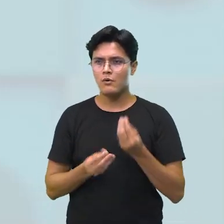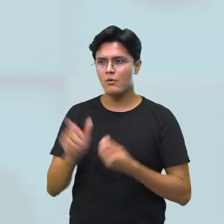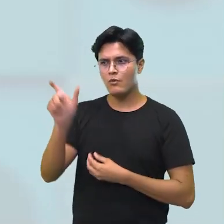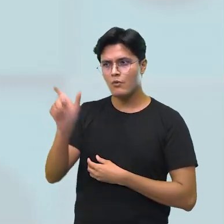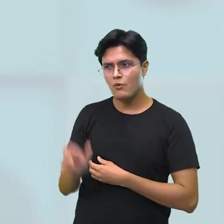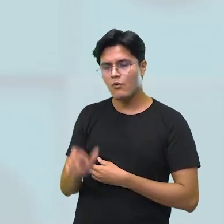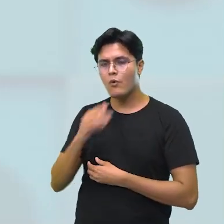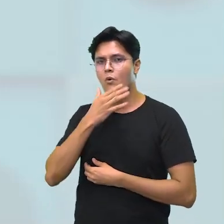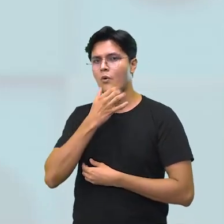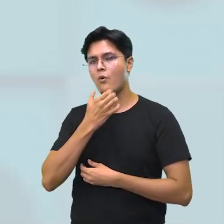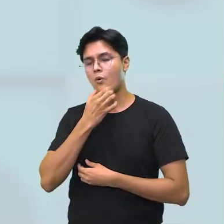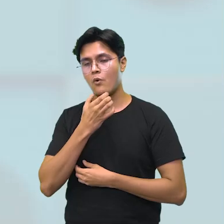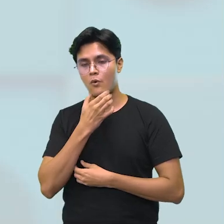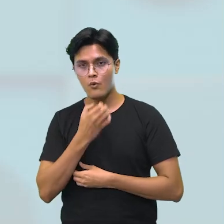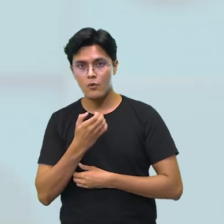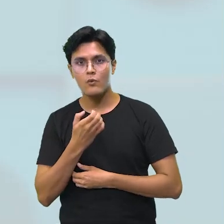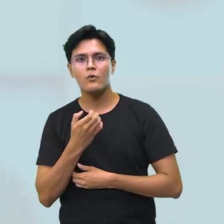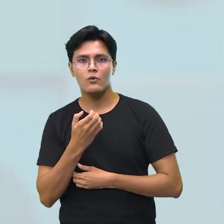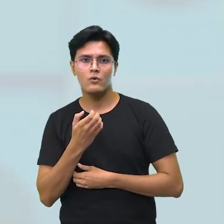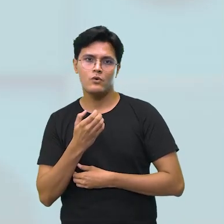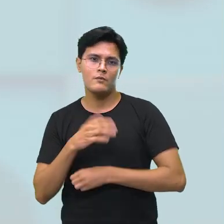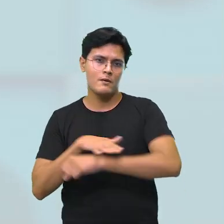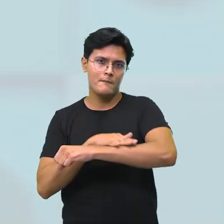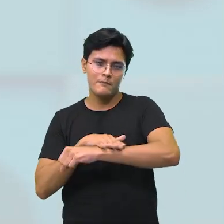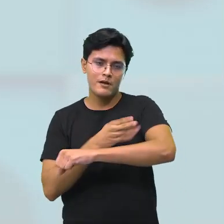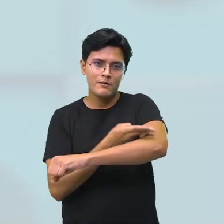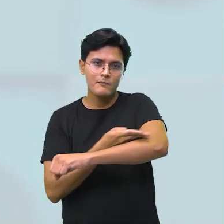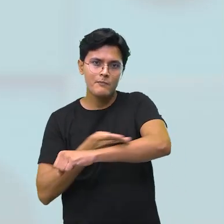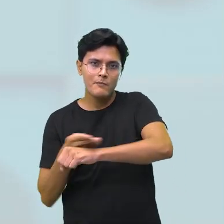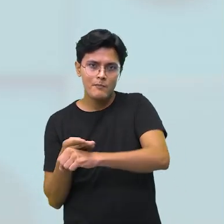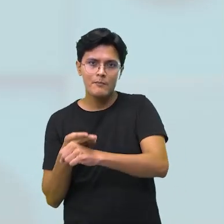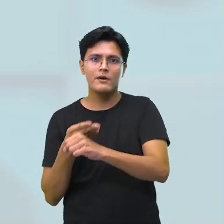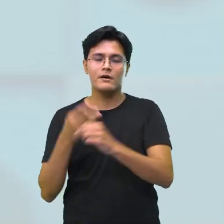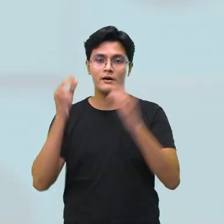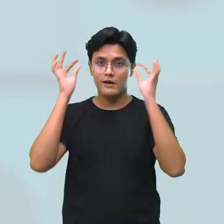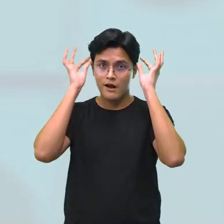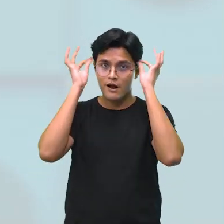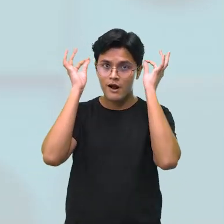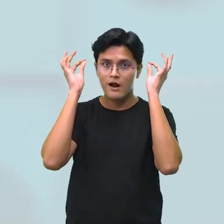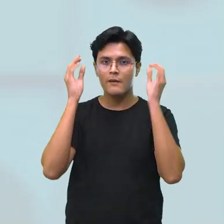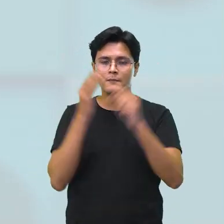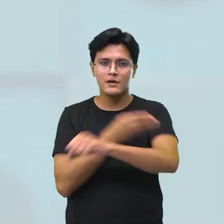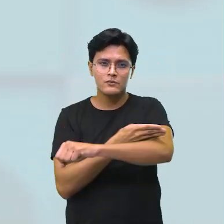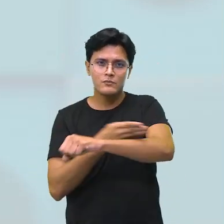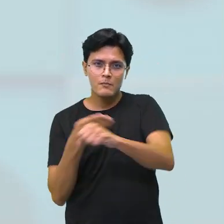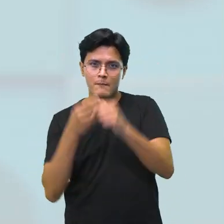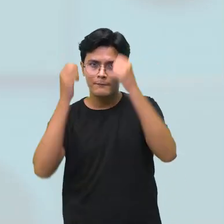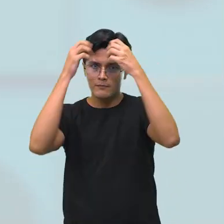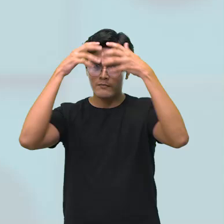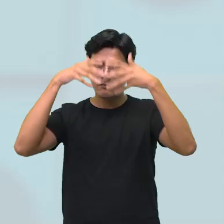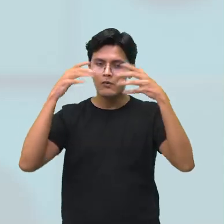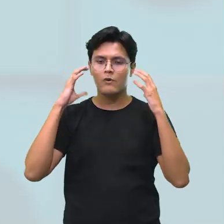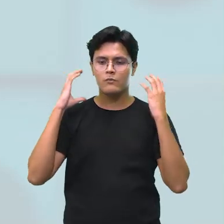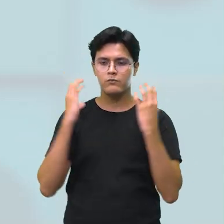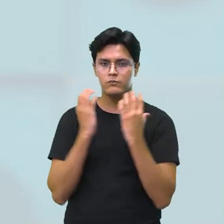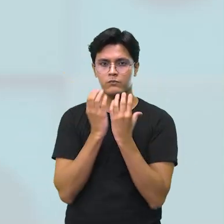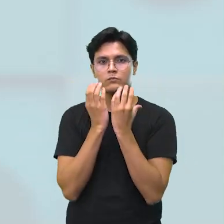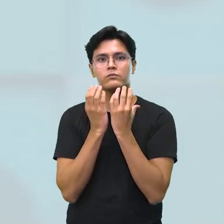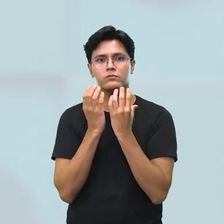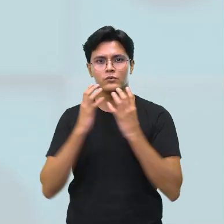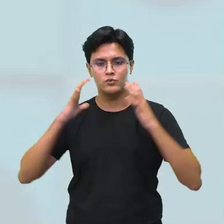né? Era de cor branca, cabelo já bem branquinho, caía pelo rosto, barba por fazer, uma barba